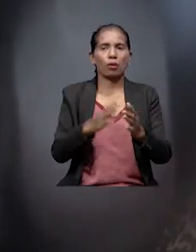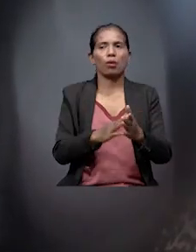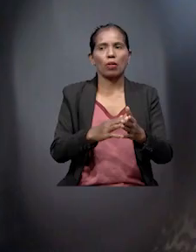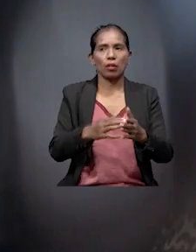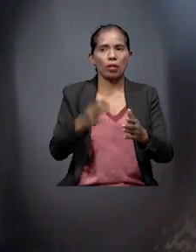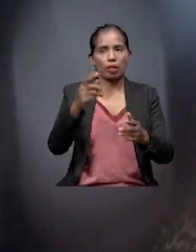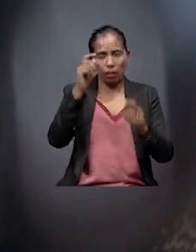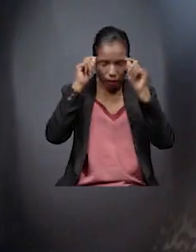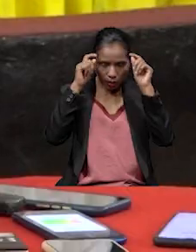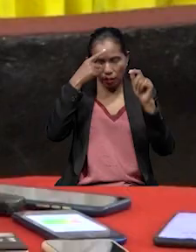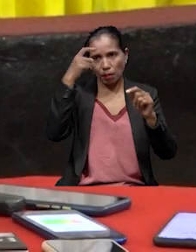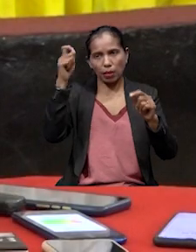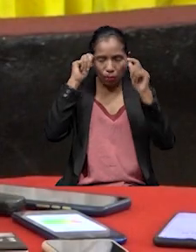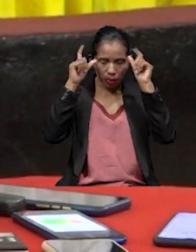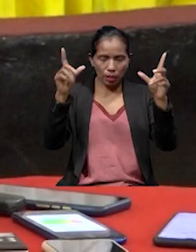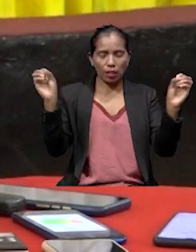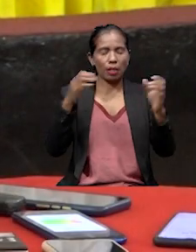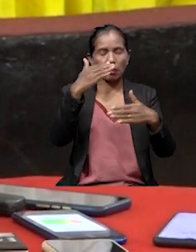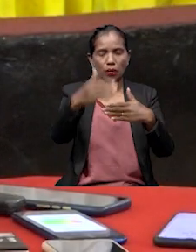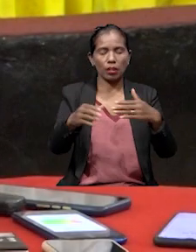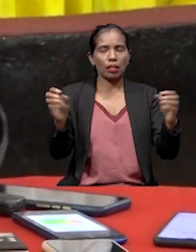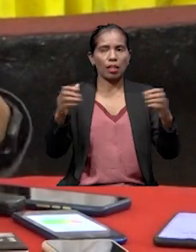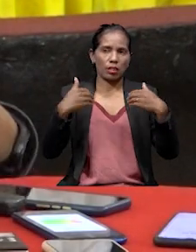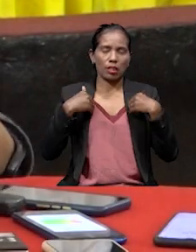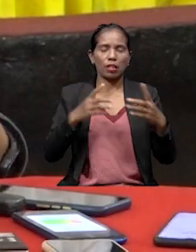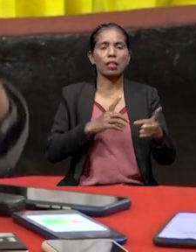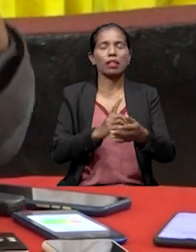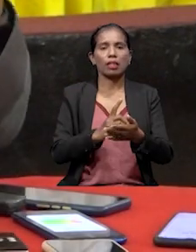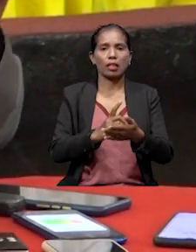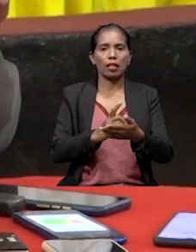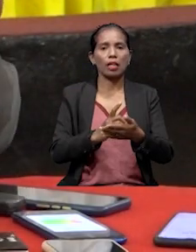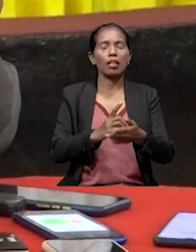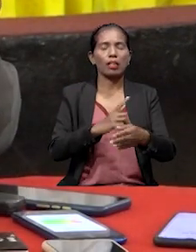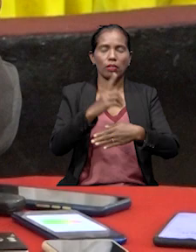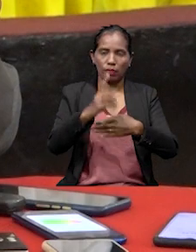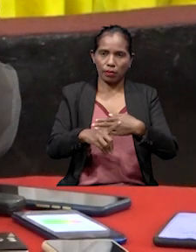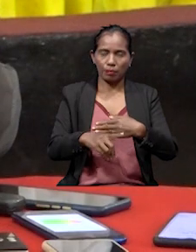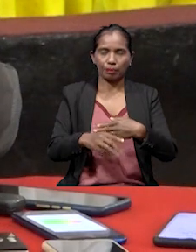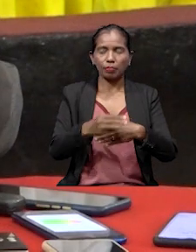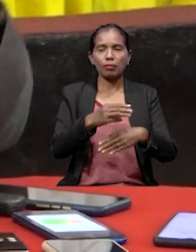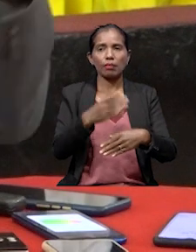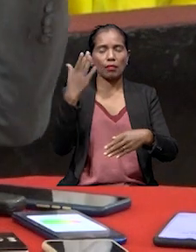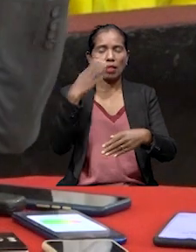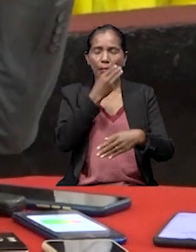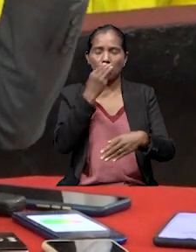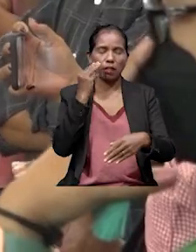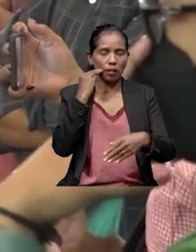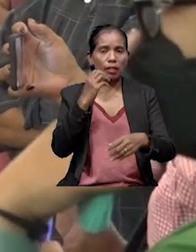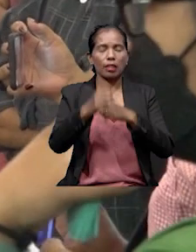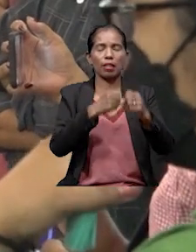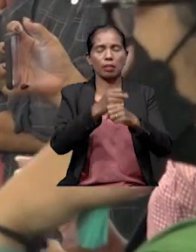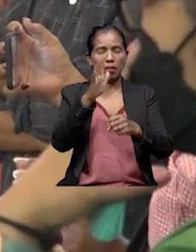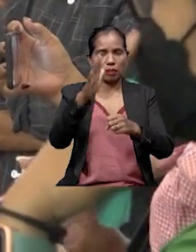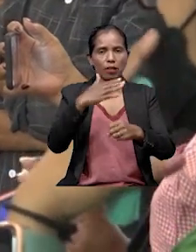tamba Timor-Leste sila ba uen no la iha desenvolvimento. Ex-primeiro-ministro Moussa Teten, tinan lima maitan, hakara kalakoi